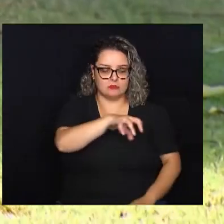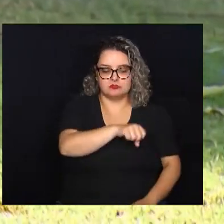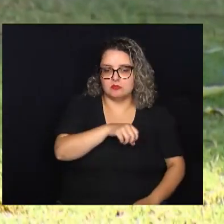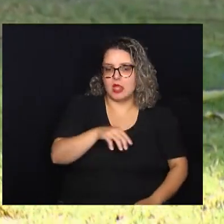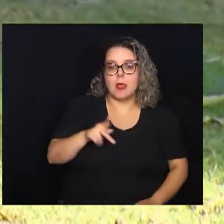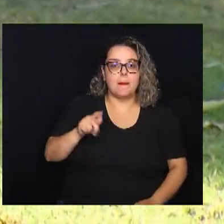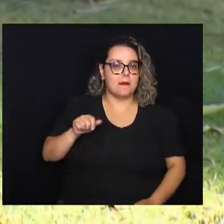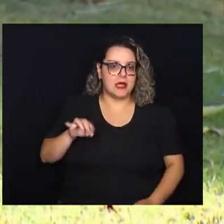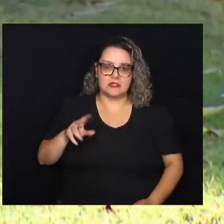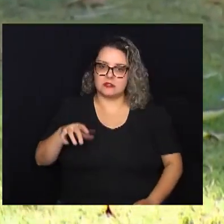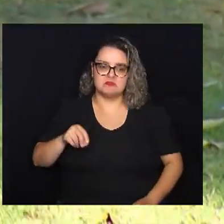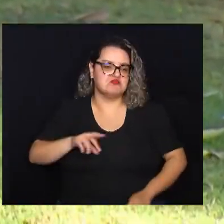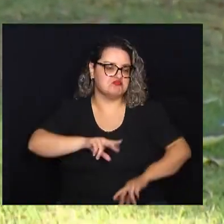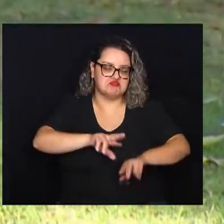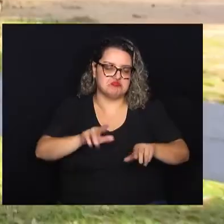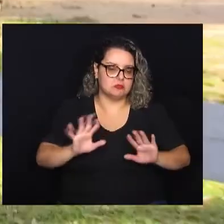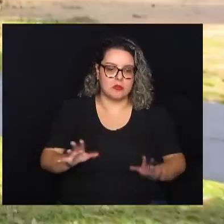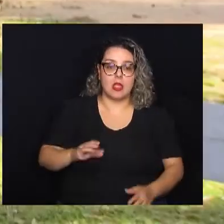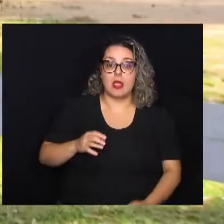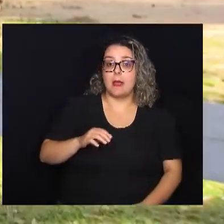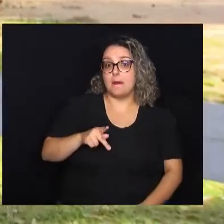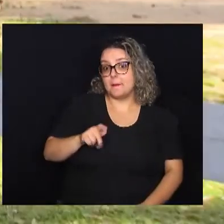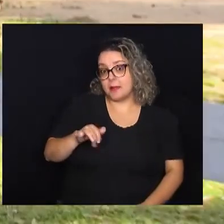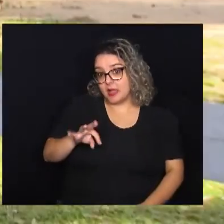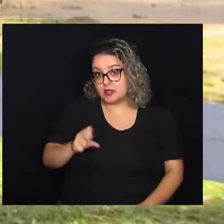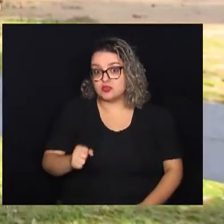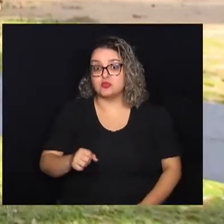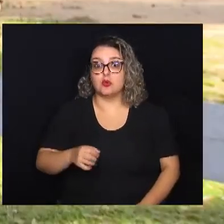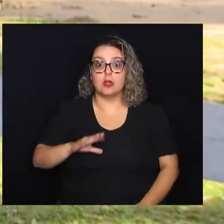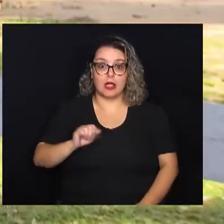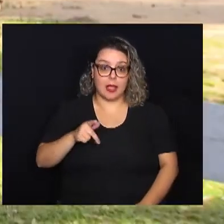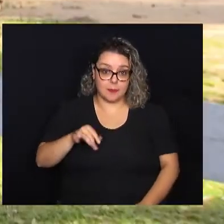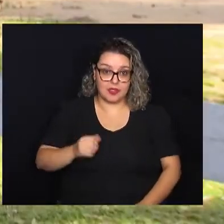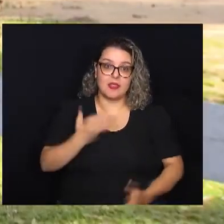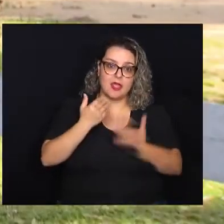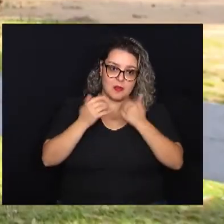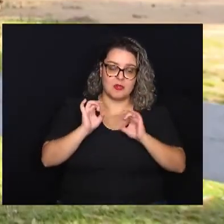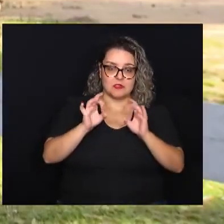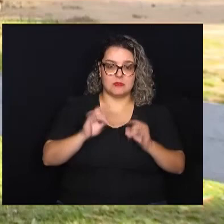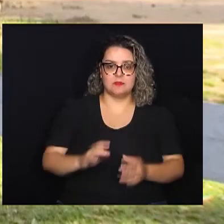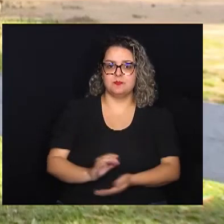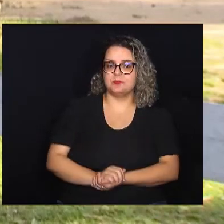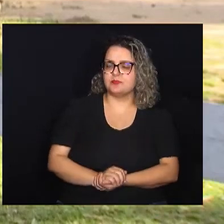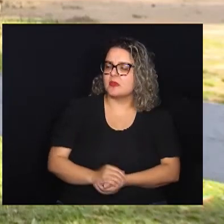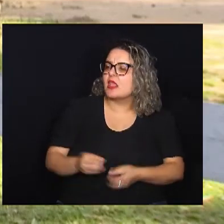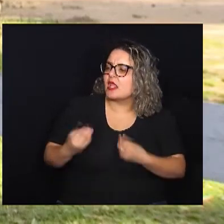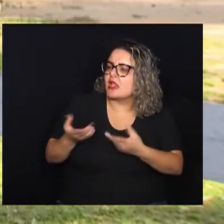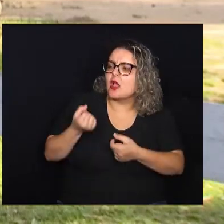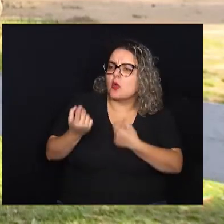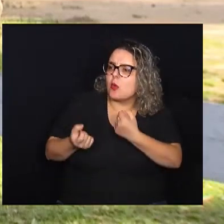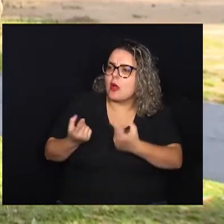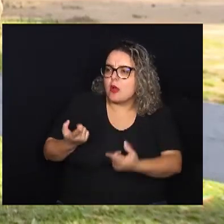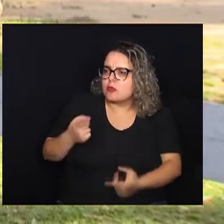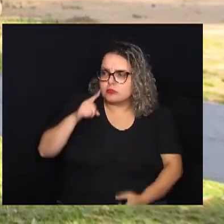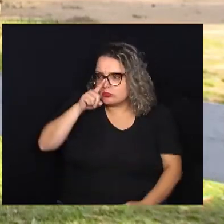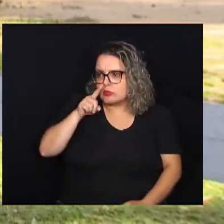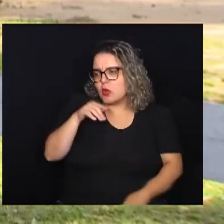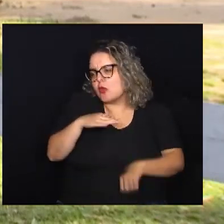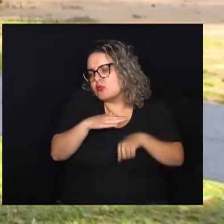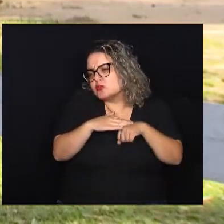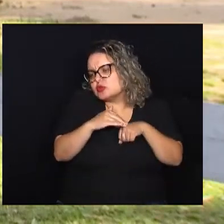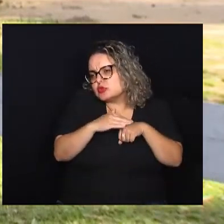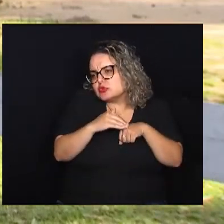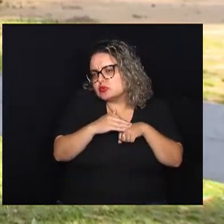de alimentação é pasto capim né e a ração específica e elas oferece algum tipo de perigo são dóceis